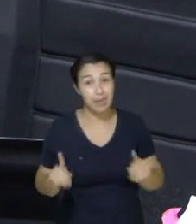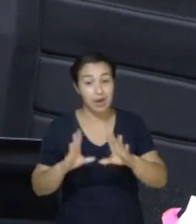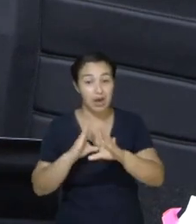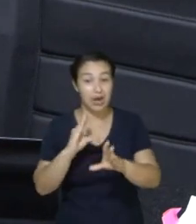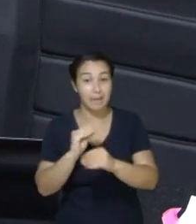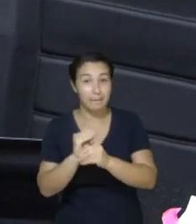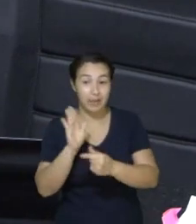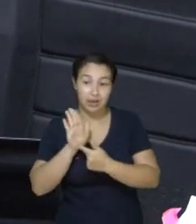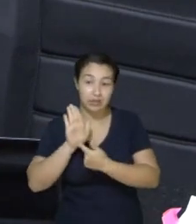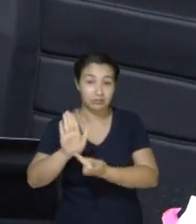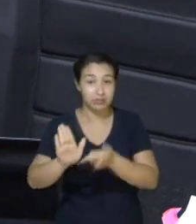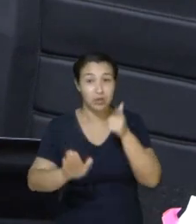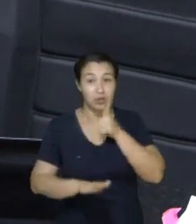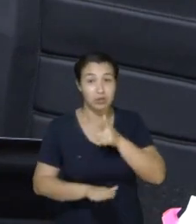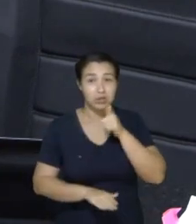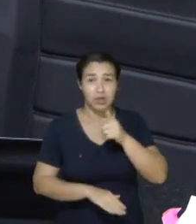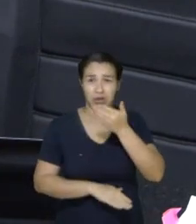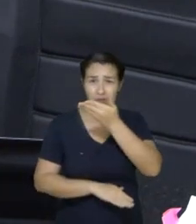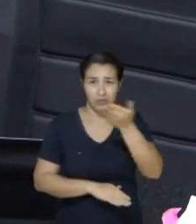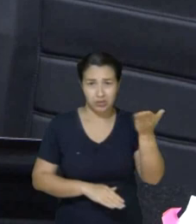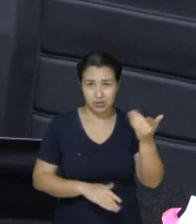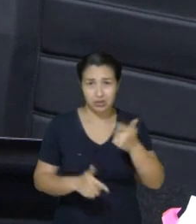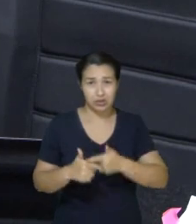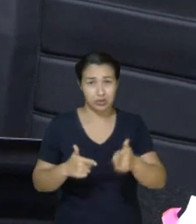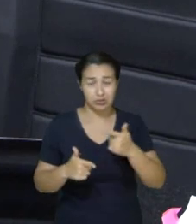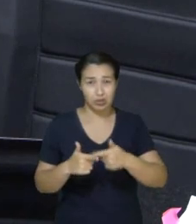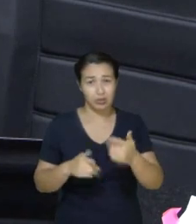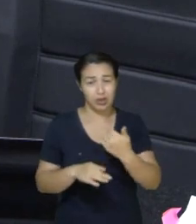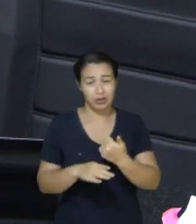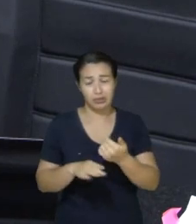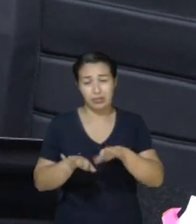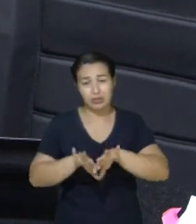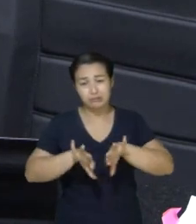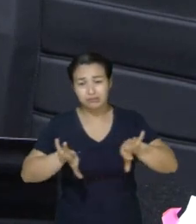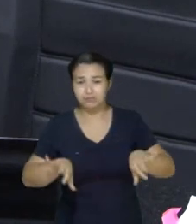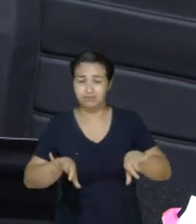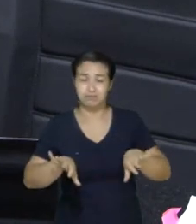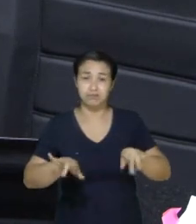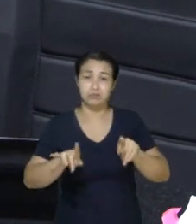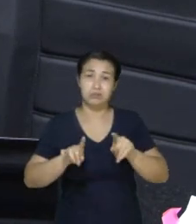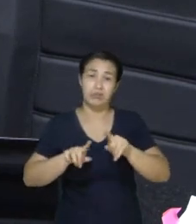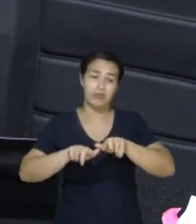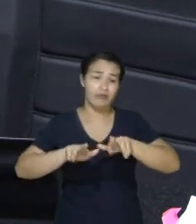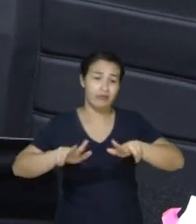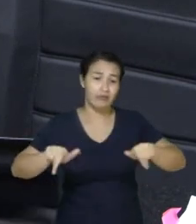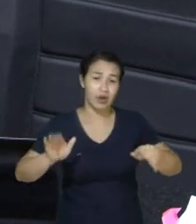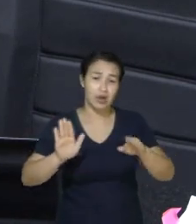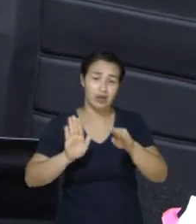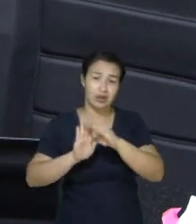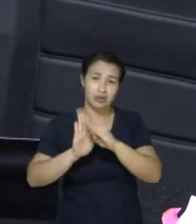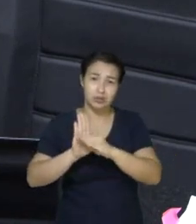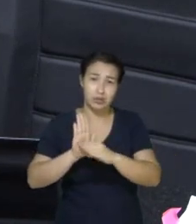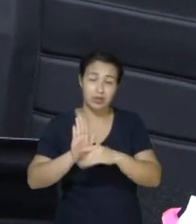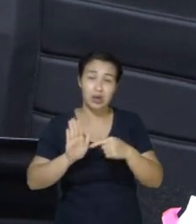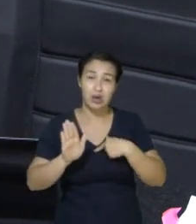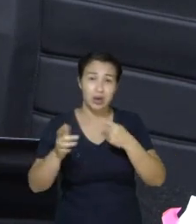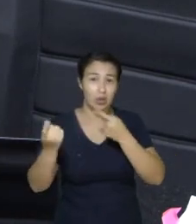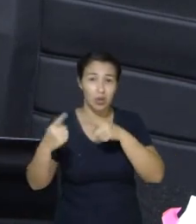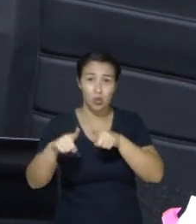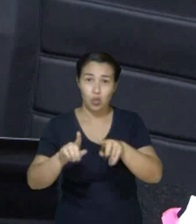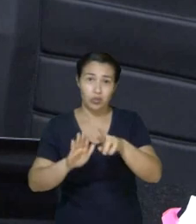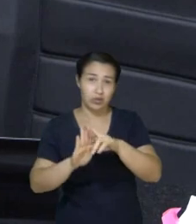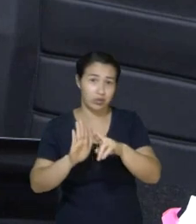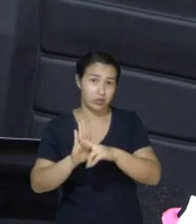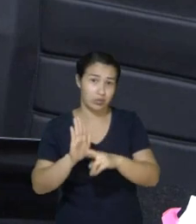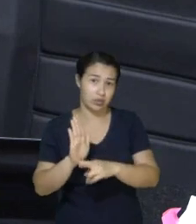apresentadas. Problema de vocês à parte, né, que a gente possa colocar, entre outras matérias, por isso que eu sou um crítico do regimento,